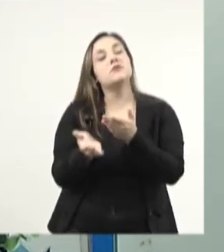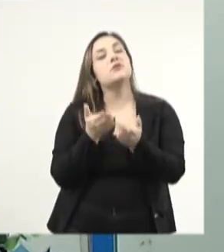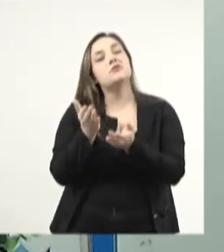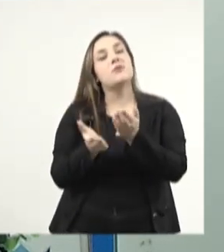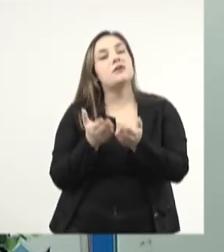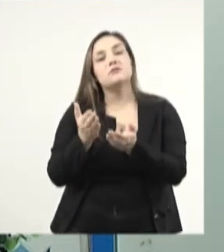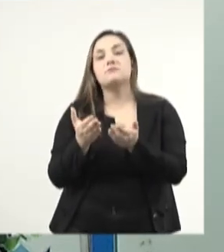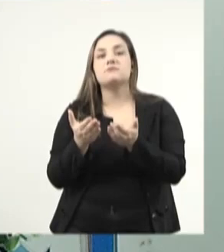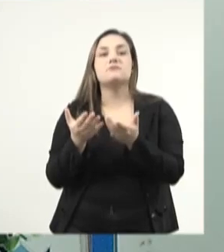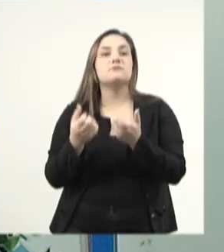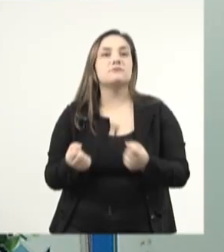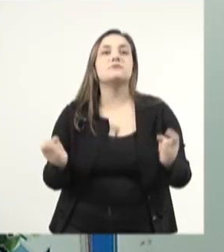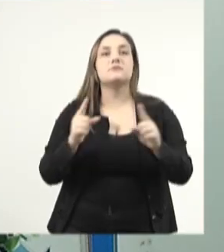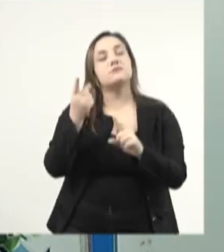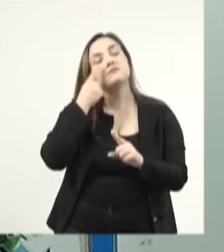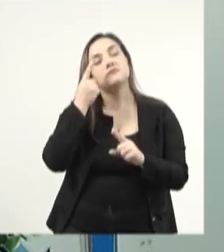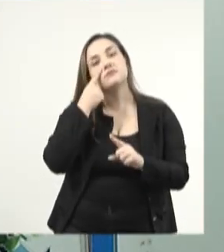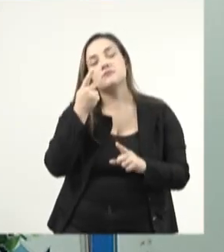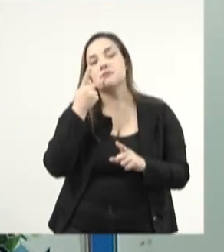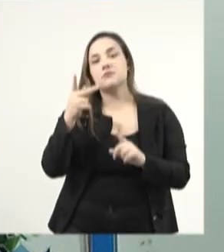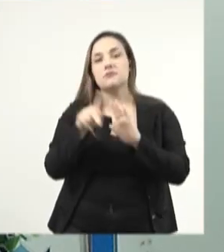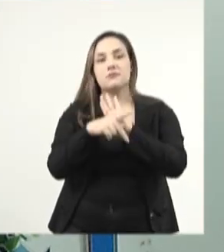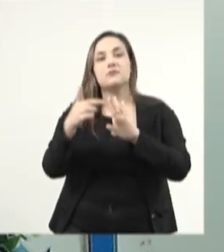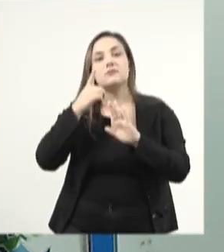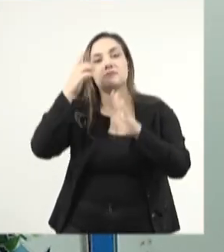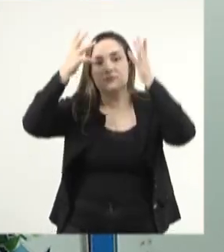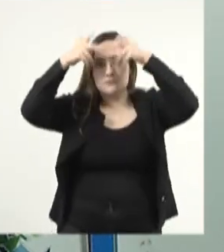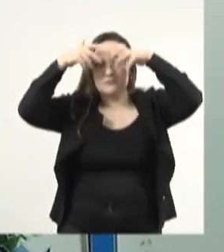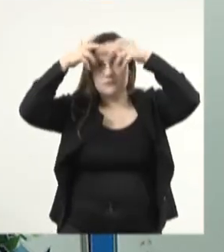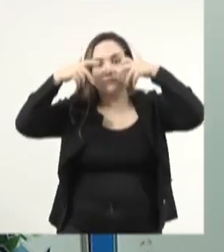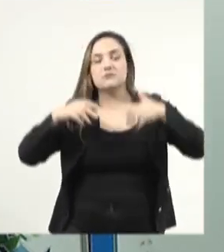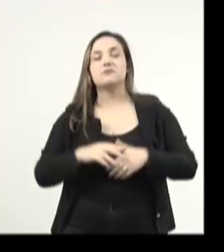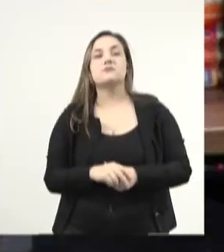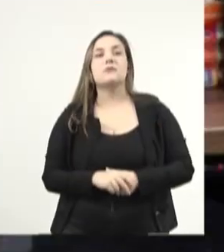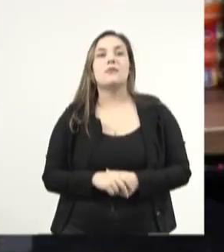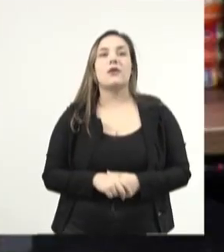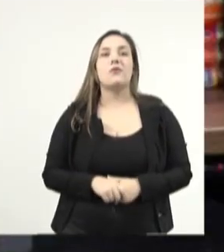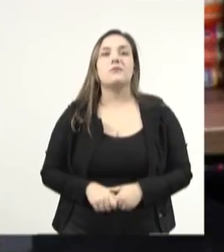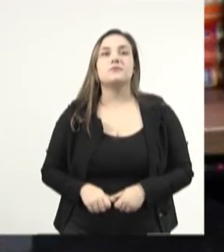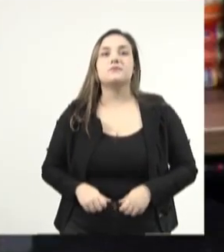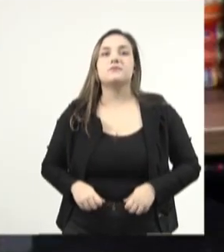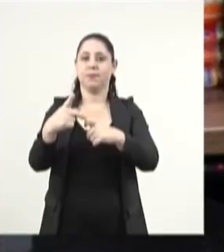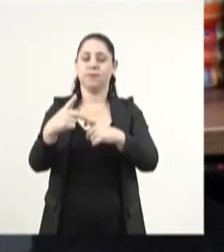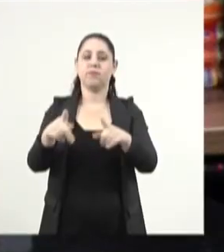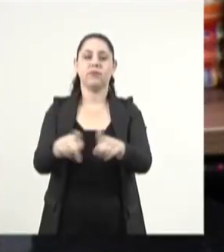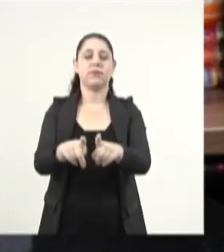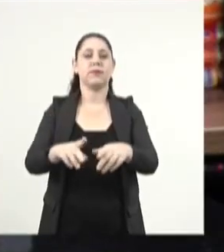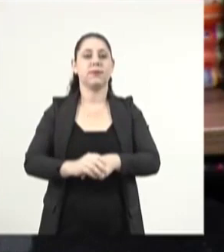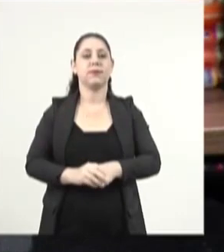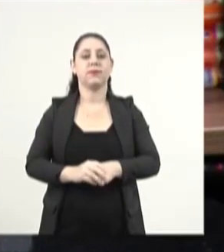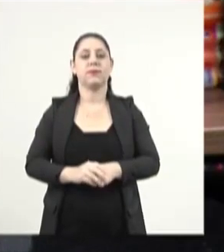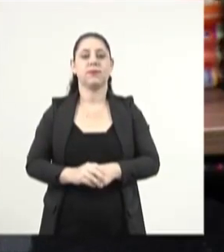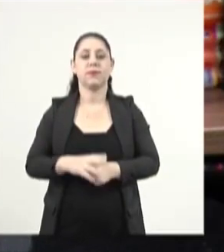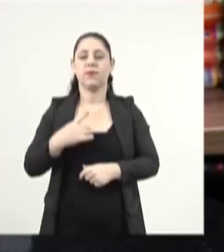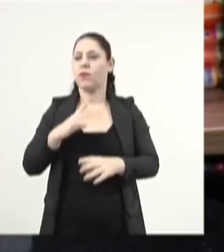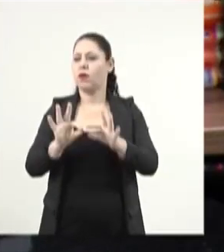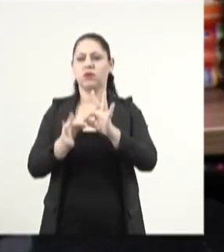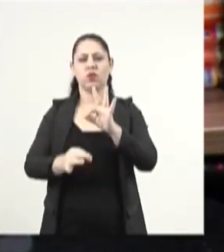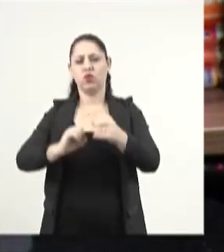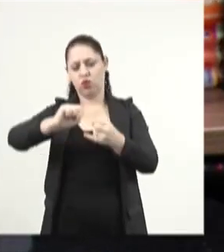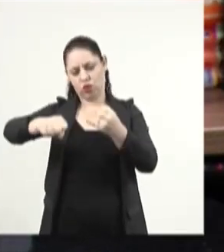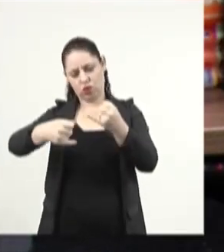procedimento seja negado. Vamos ouvir, então, a fala do deputado Paulo Duarte. Senhor presidente, para não me